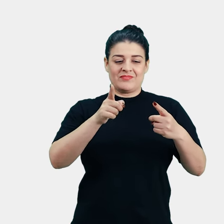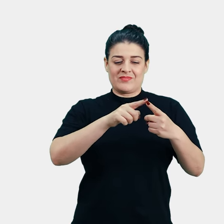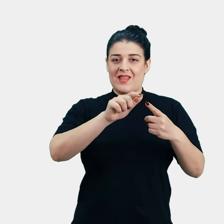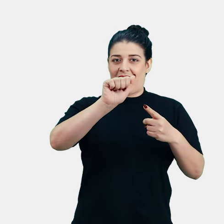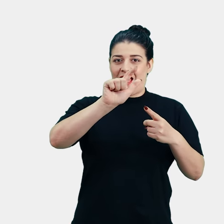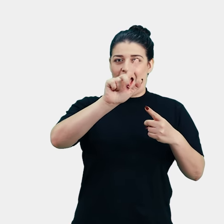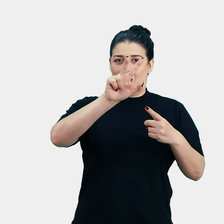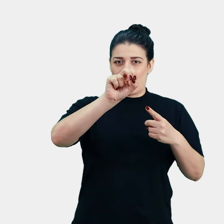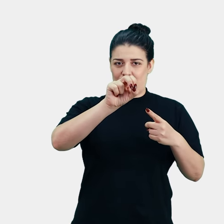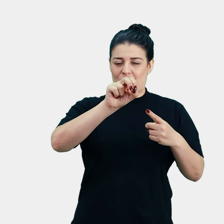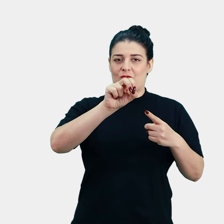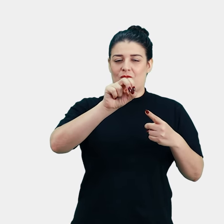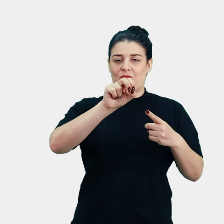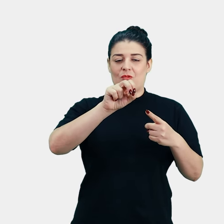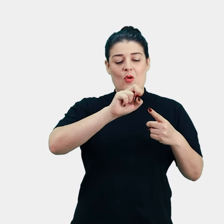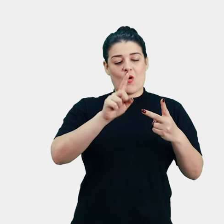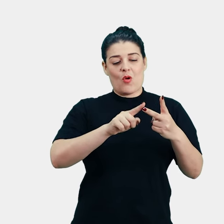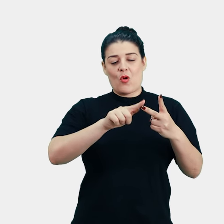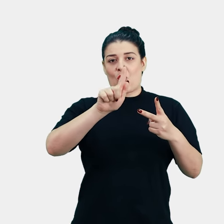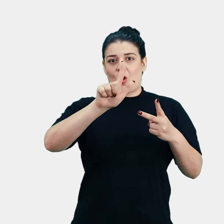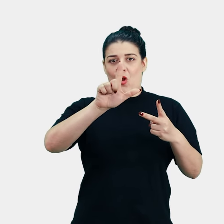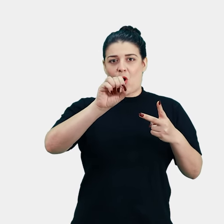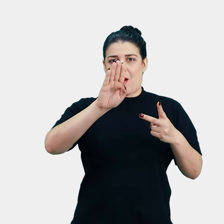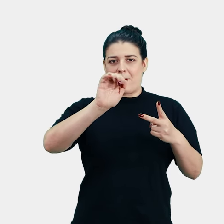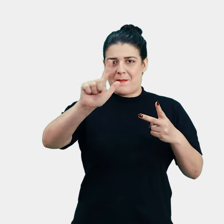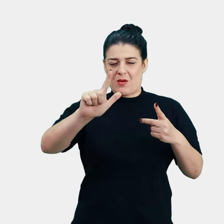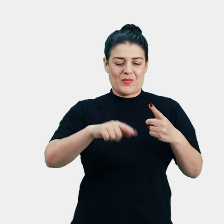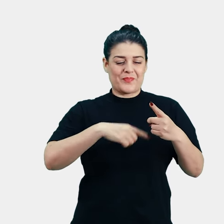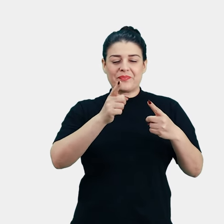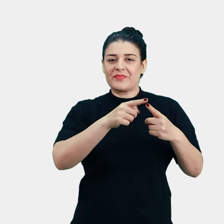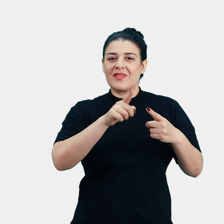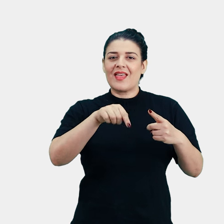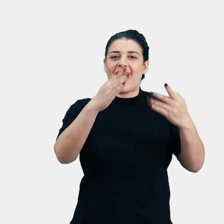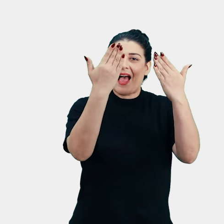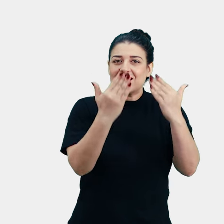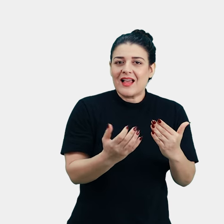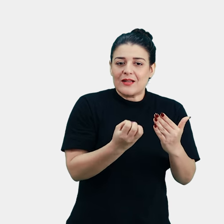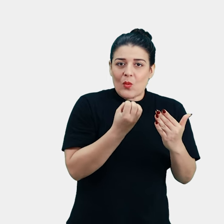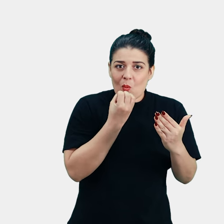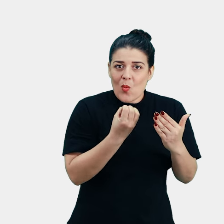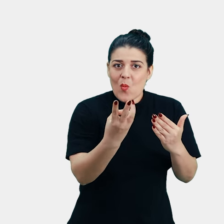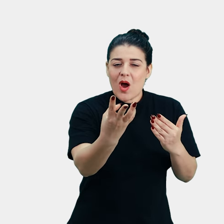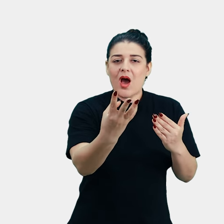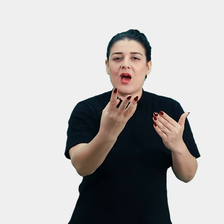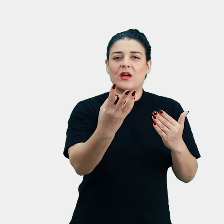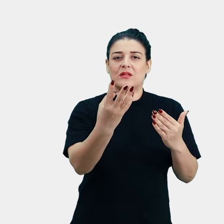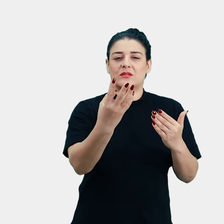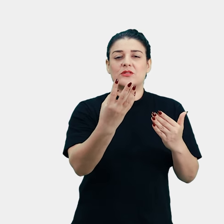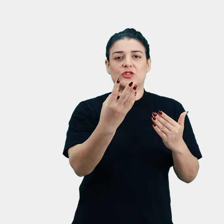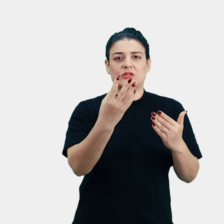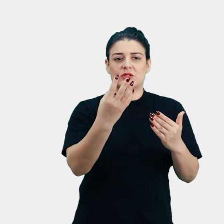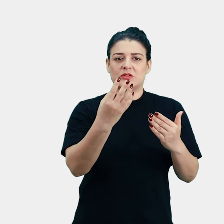nós chamamos de target. Ela nos possibilita fazer, pessoal, uma análise quantitativa de um ou